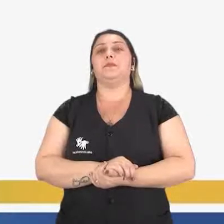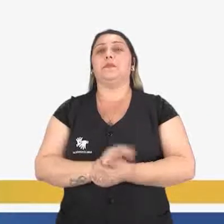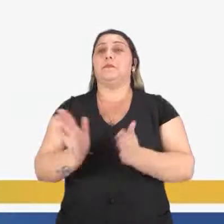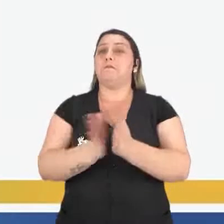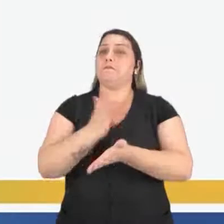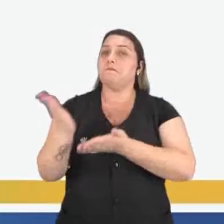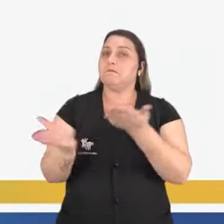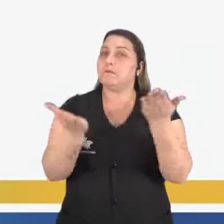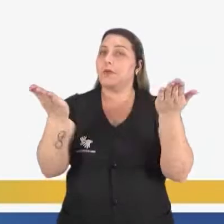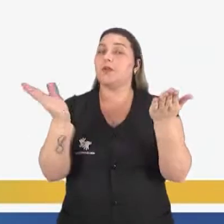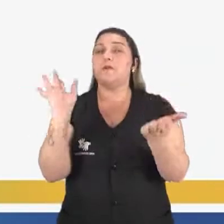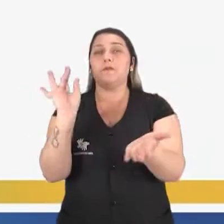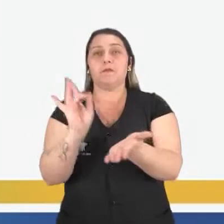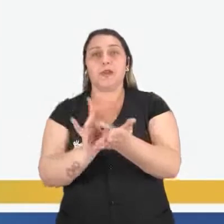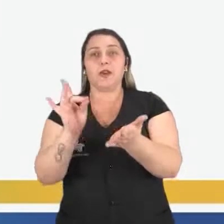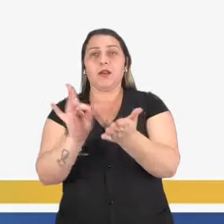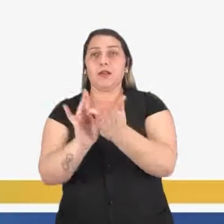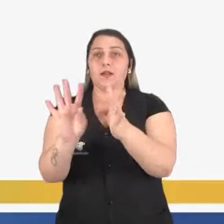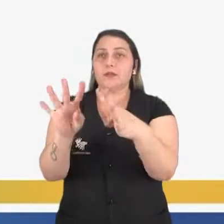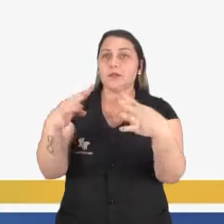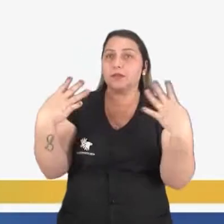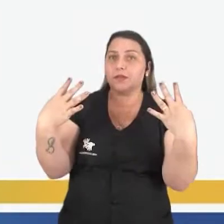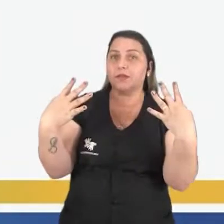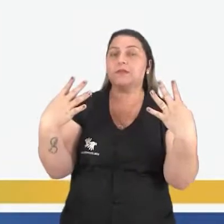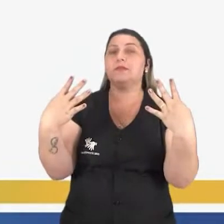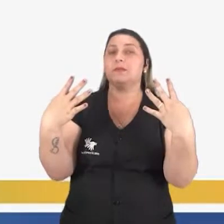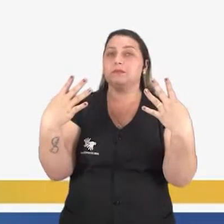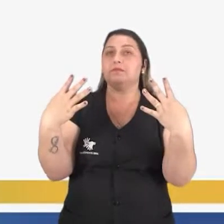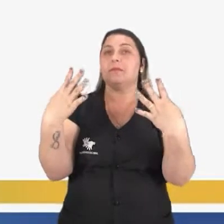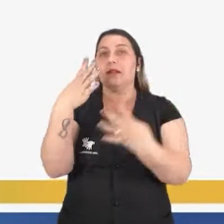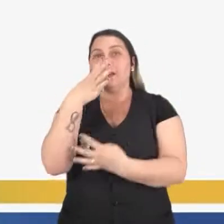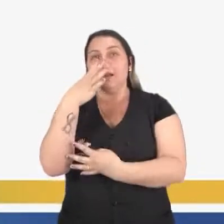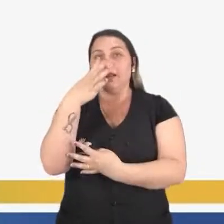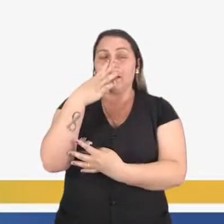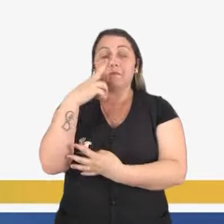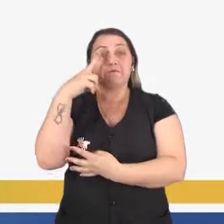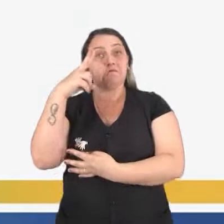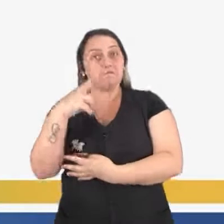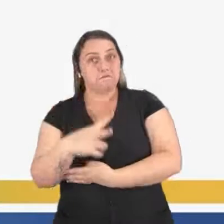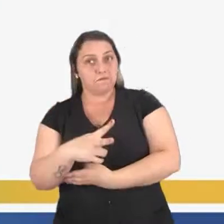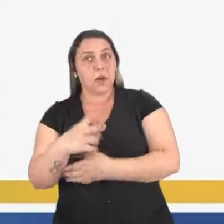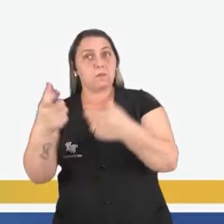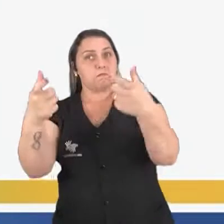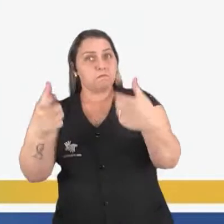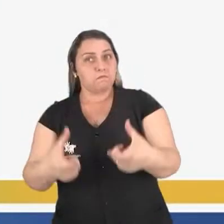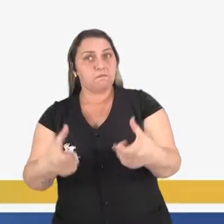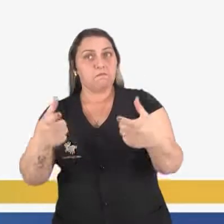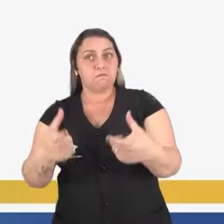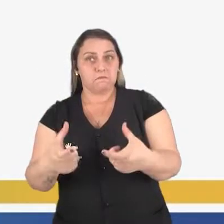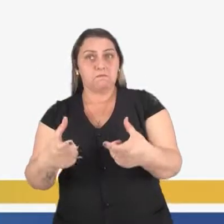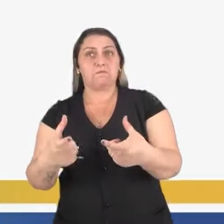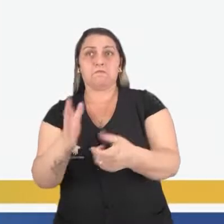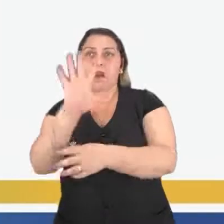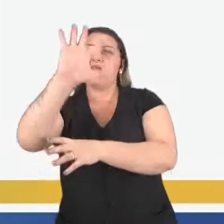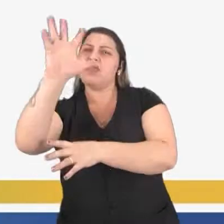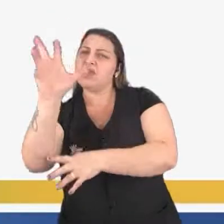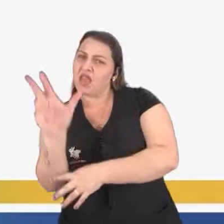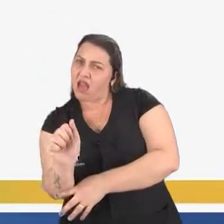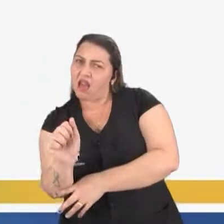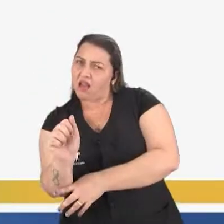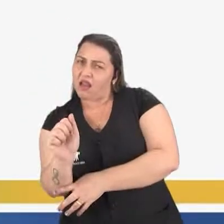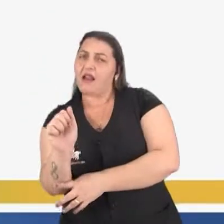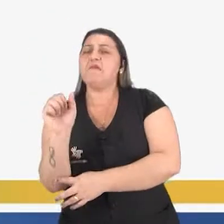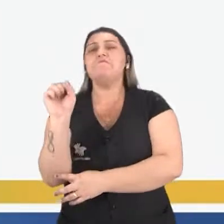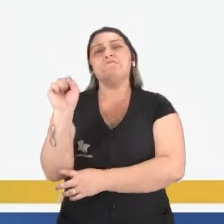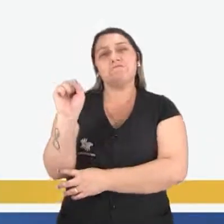exuberante, né? Que realmente chama muita atenção. E aí a gente pode dizer, puxa, mas esse lugar é na África?